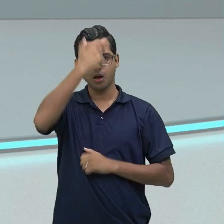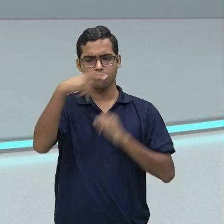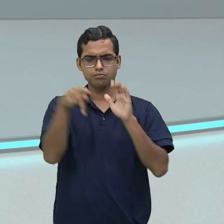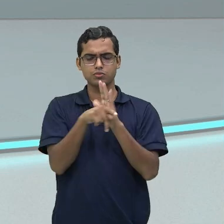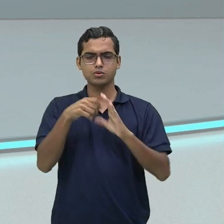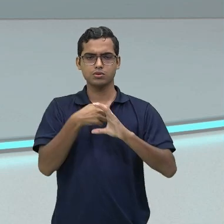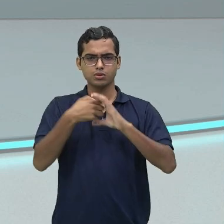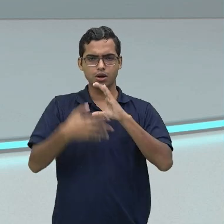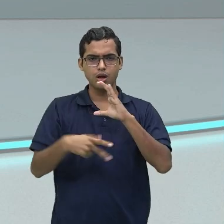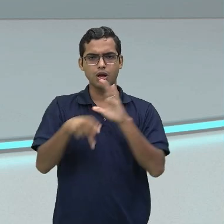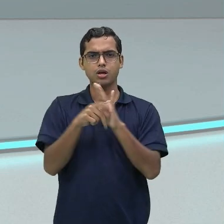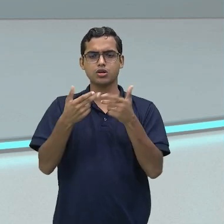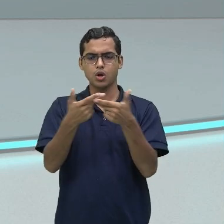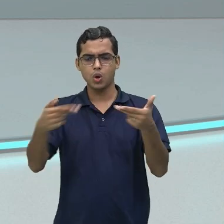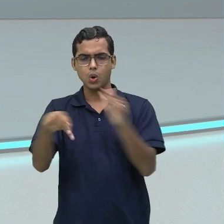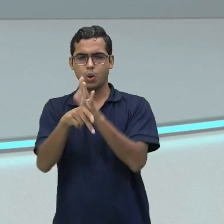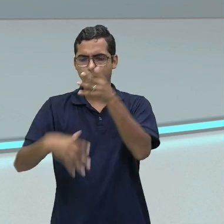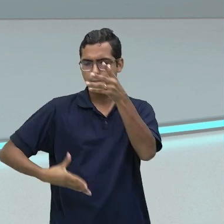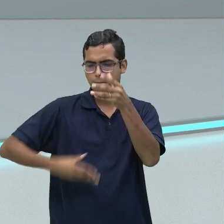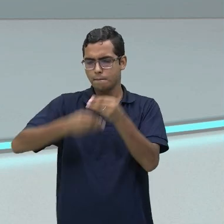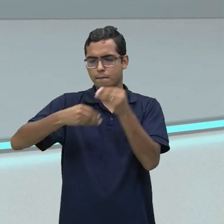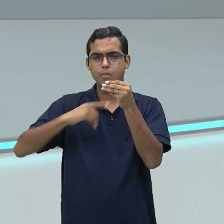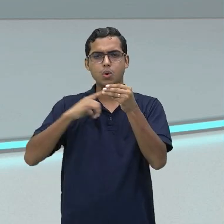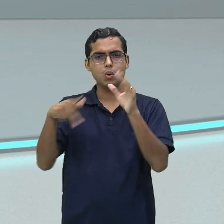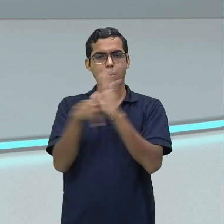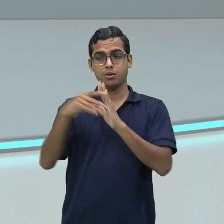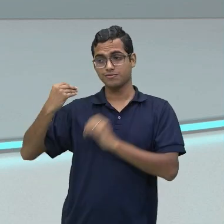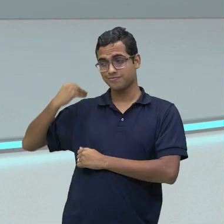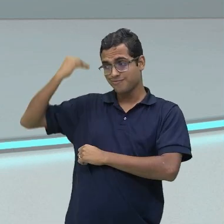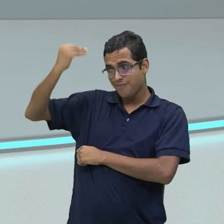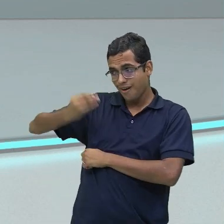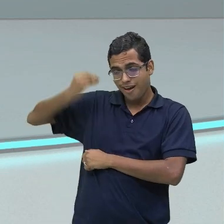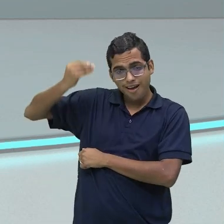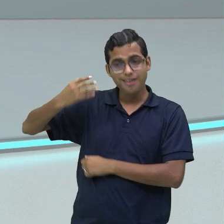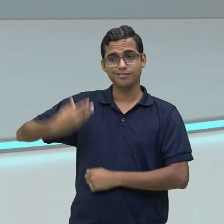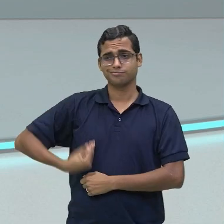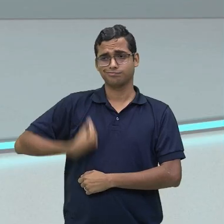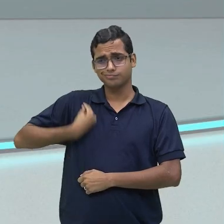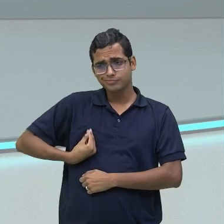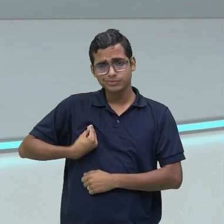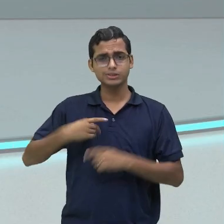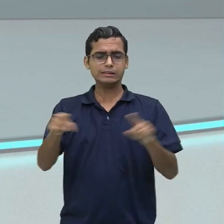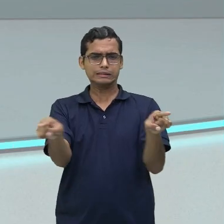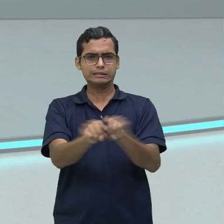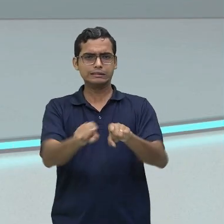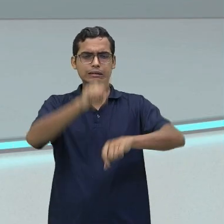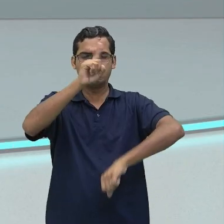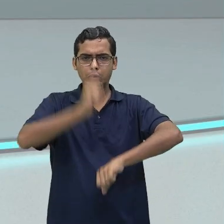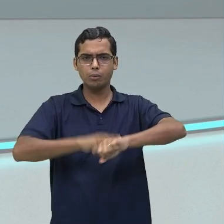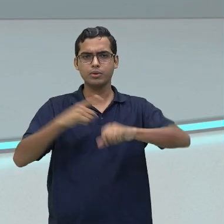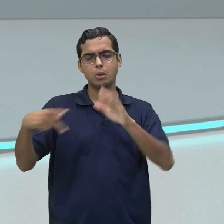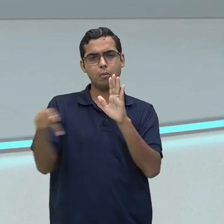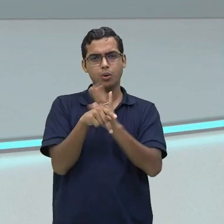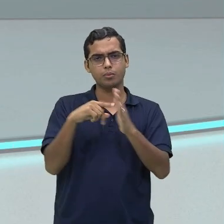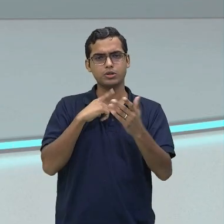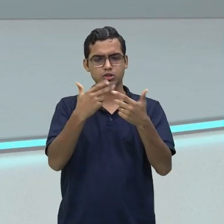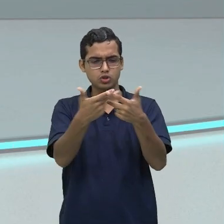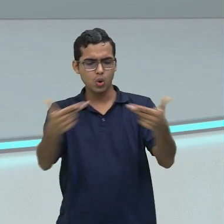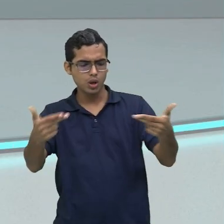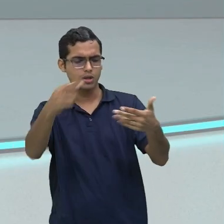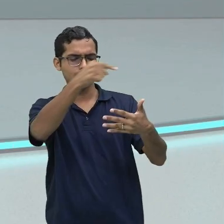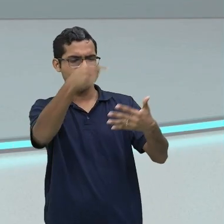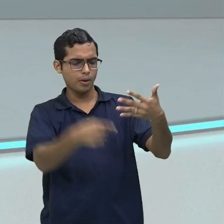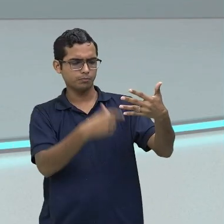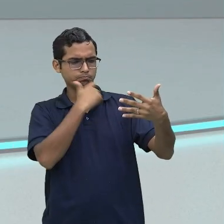pessoa. Então, é a minha experiência de vida, são os momentos que eu escolho, é